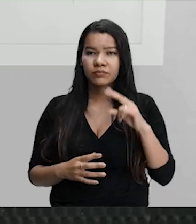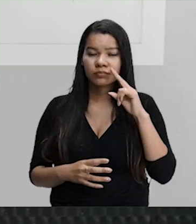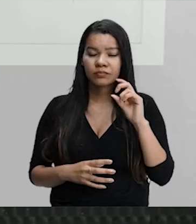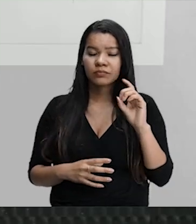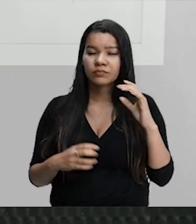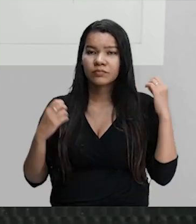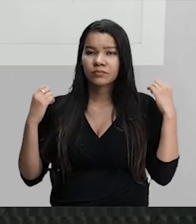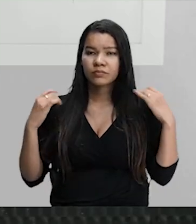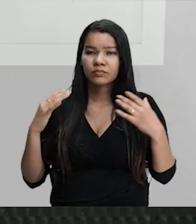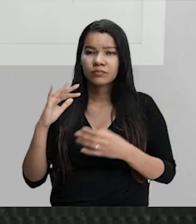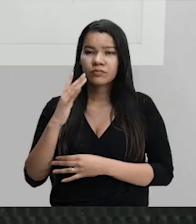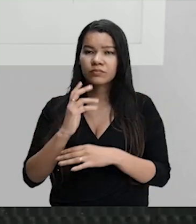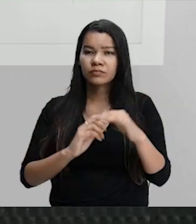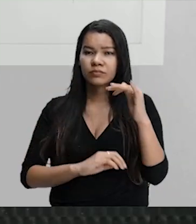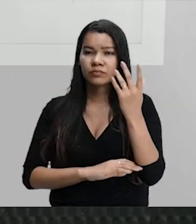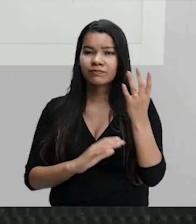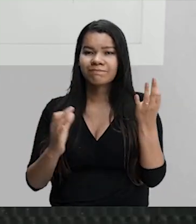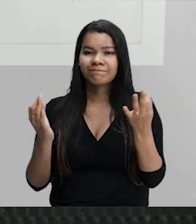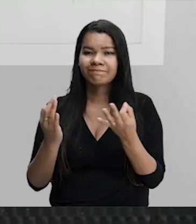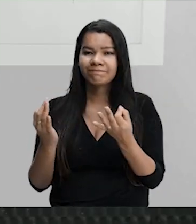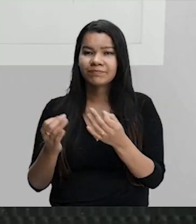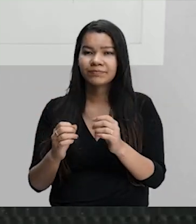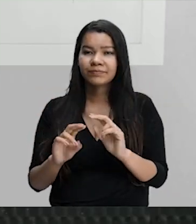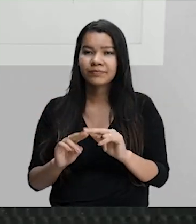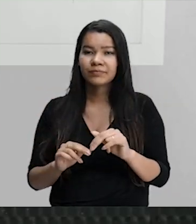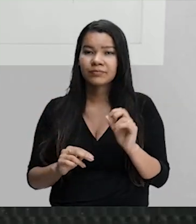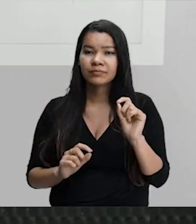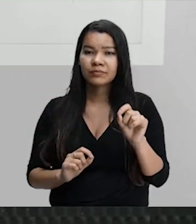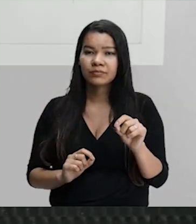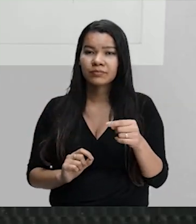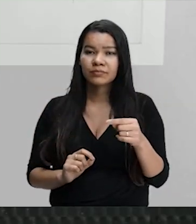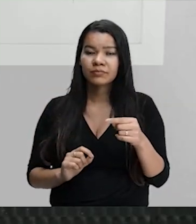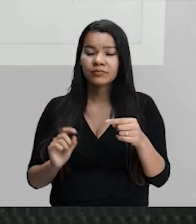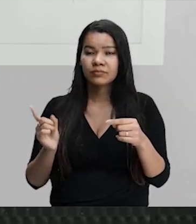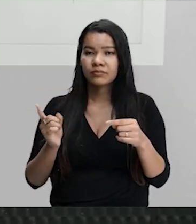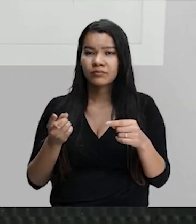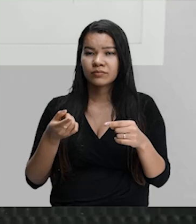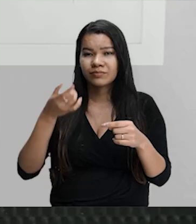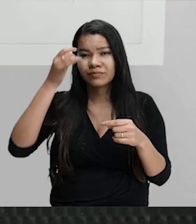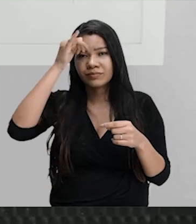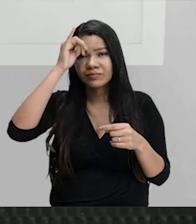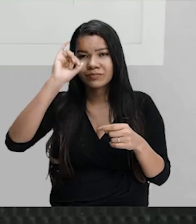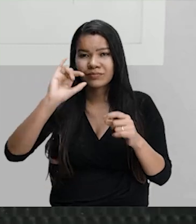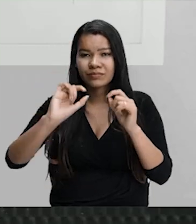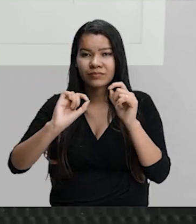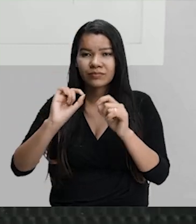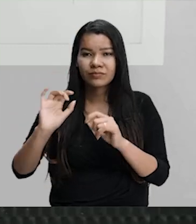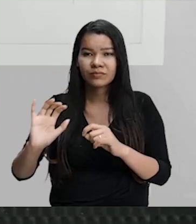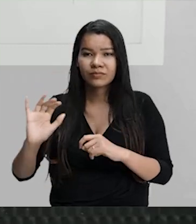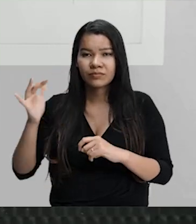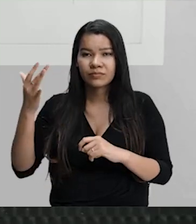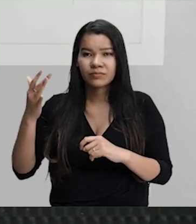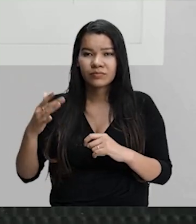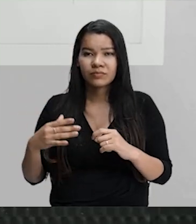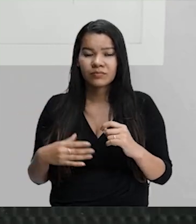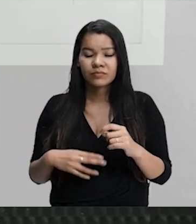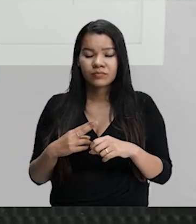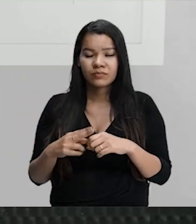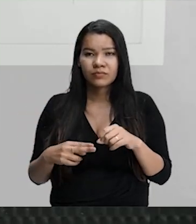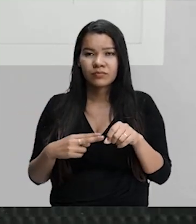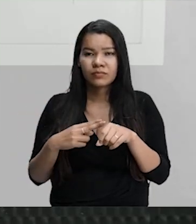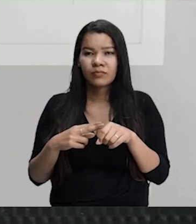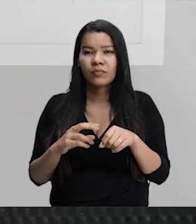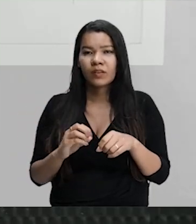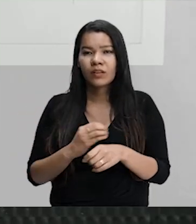natureza olha só a perfeição da natureza. Para que isso não aconteça, esses núcleos atômicos eles começam a